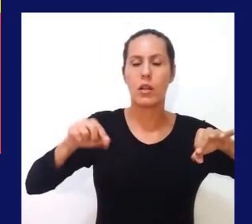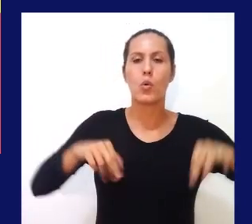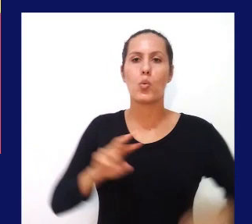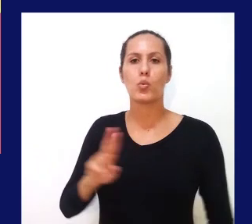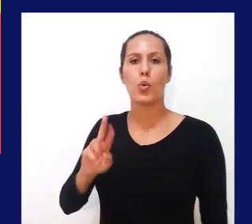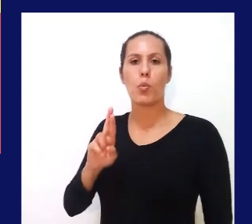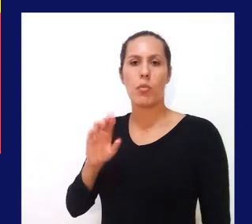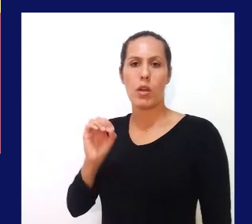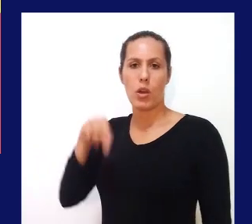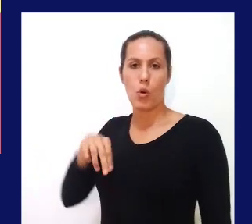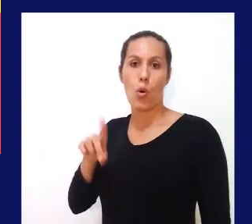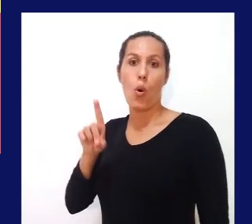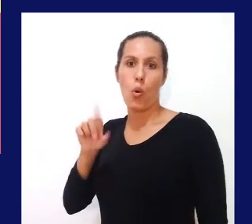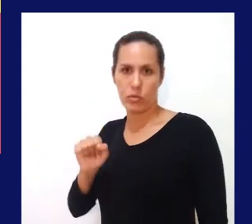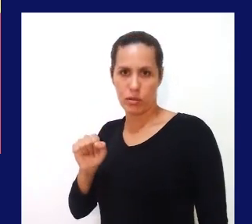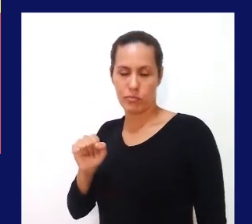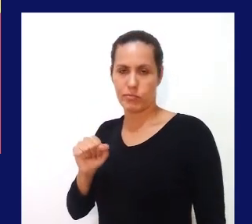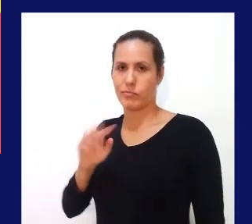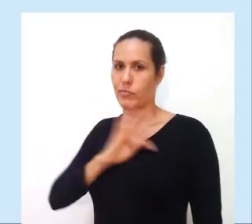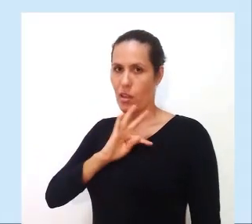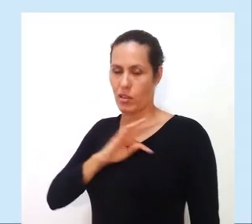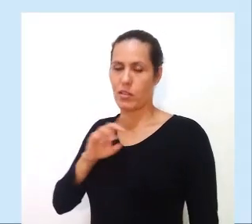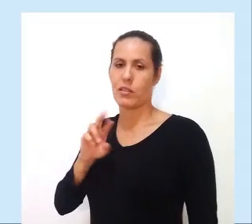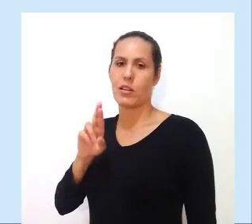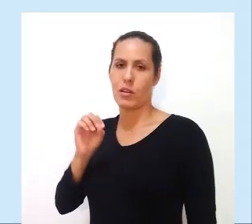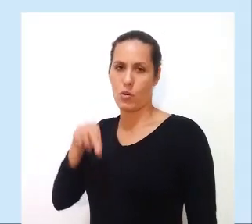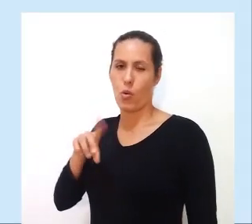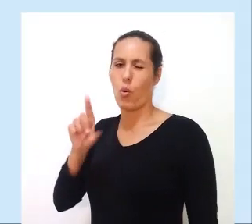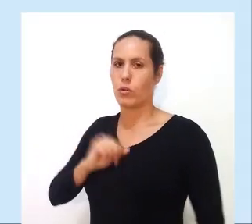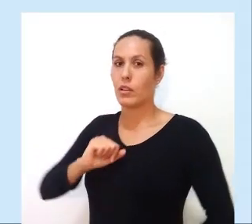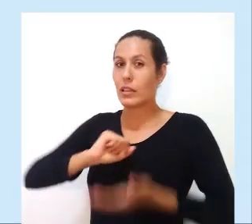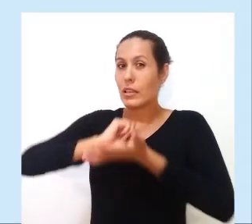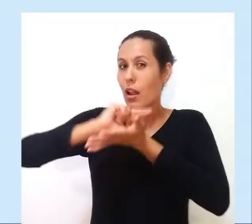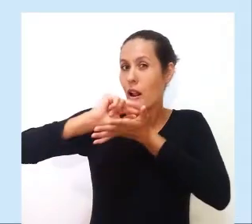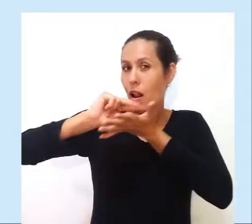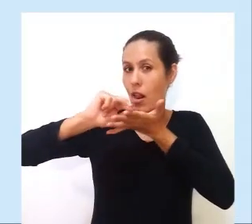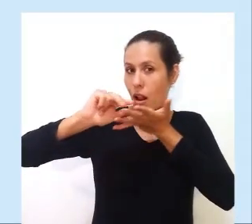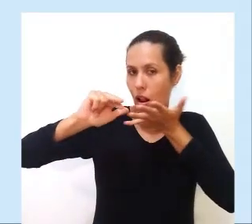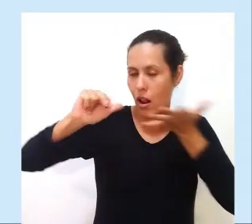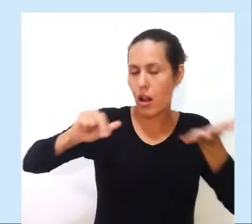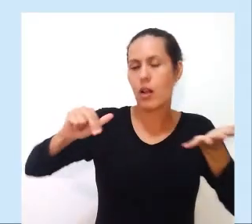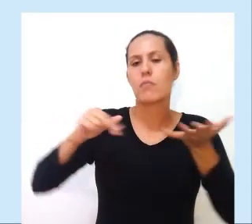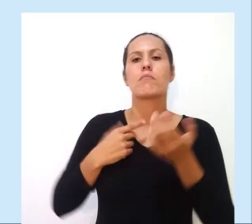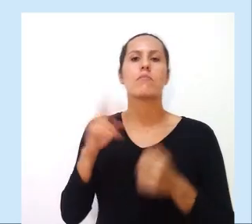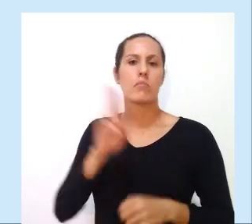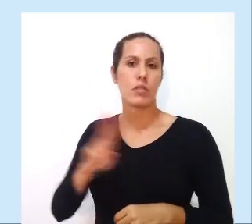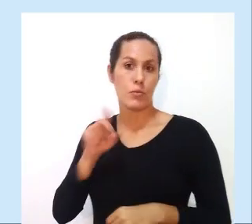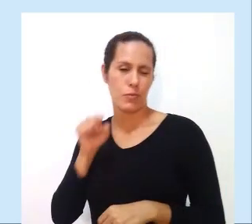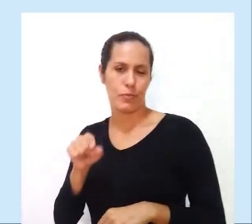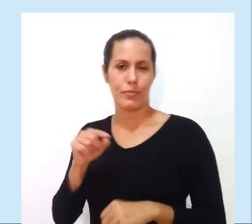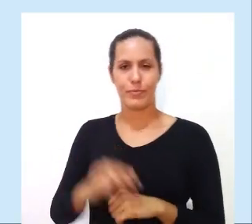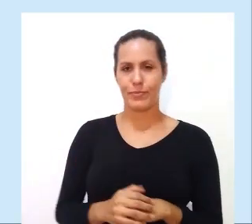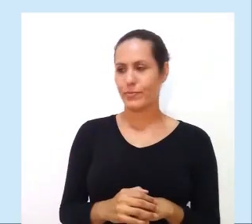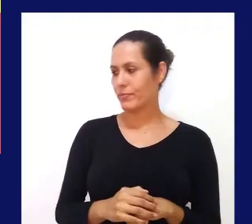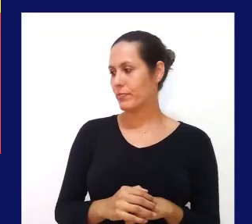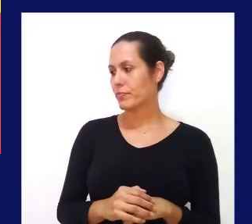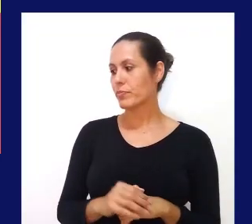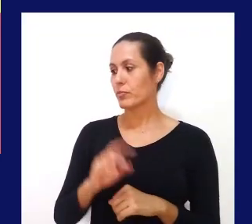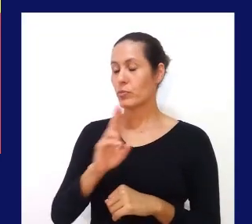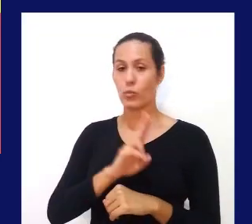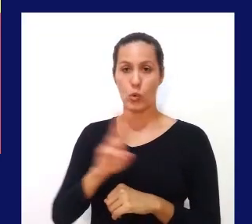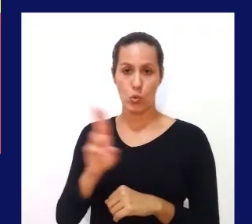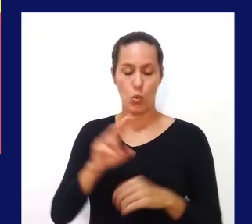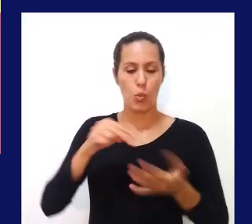deslocamento é chamado de ronda. E aí tem outros estilos que eu vou apresentar para vocês que trabalham com essa ronda.